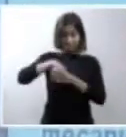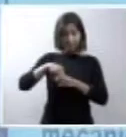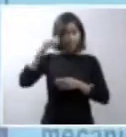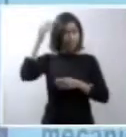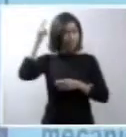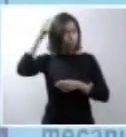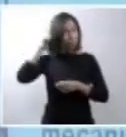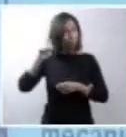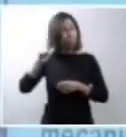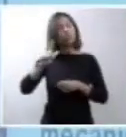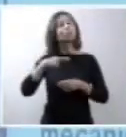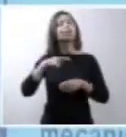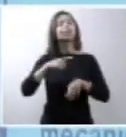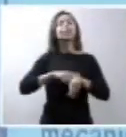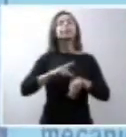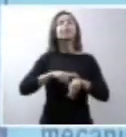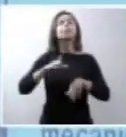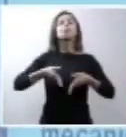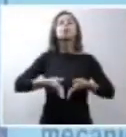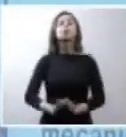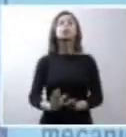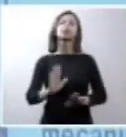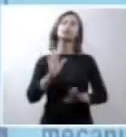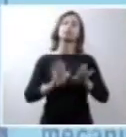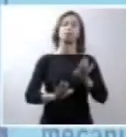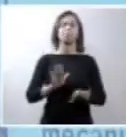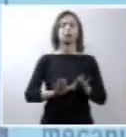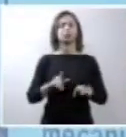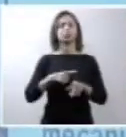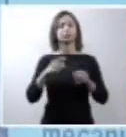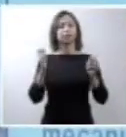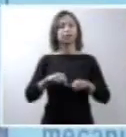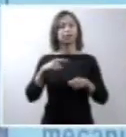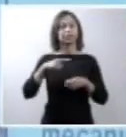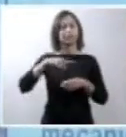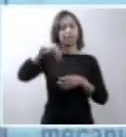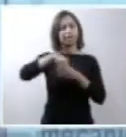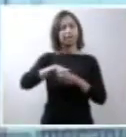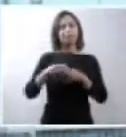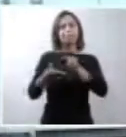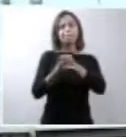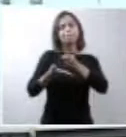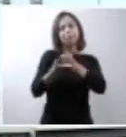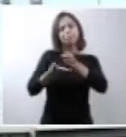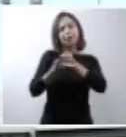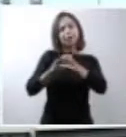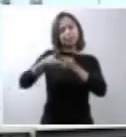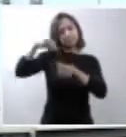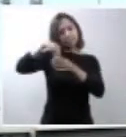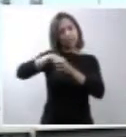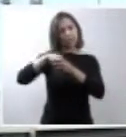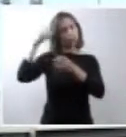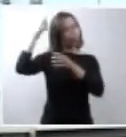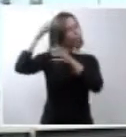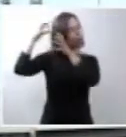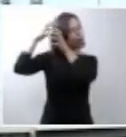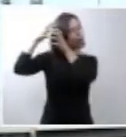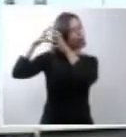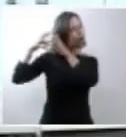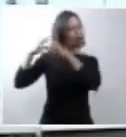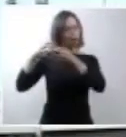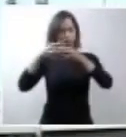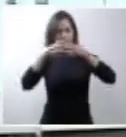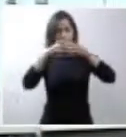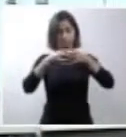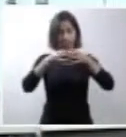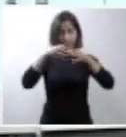variável, dependente do que se forma de hipófise na base do cérebro. Então, há casos que